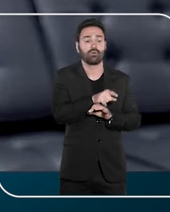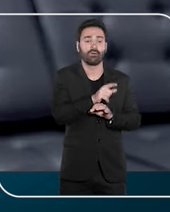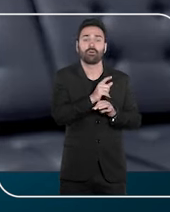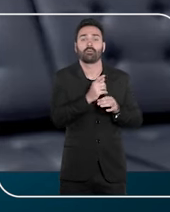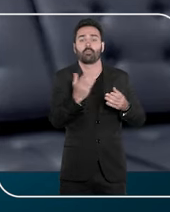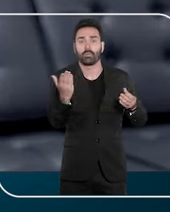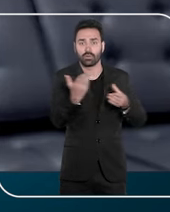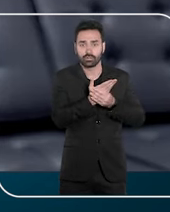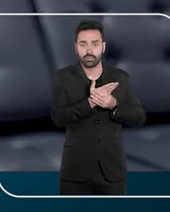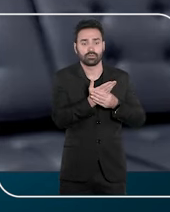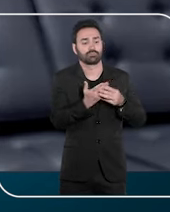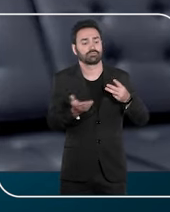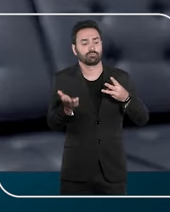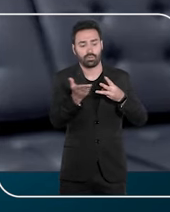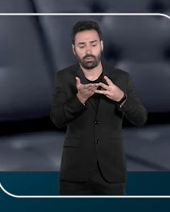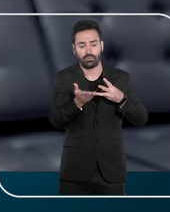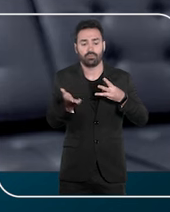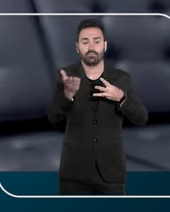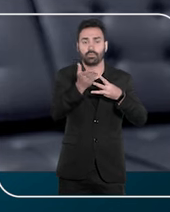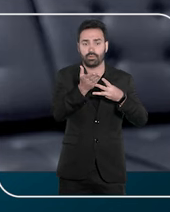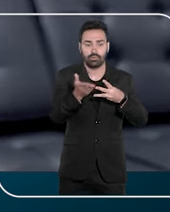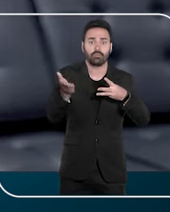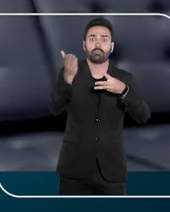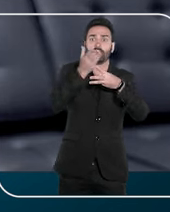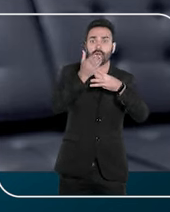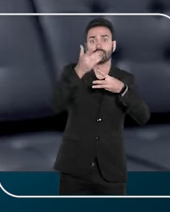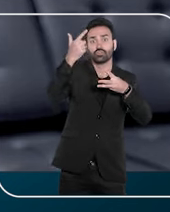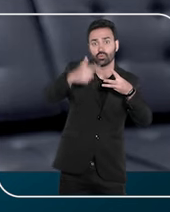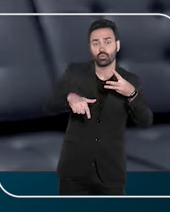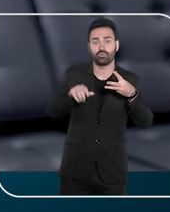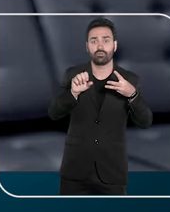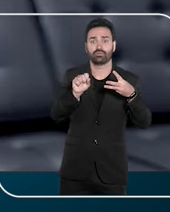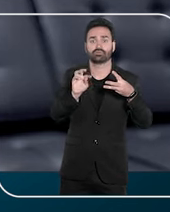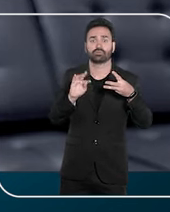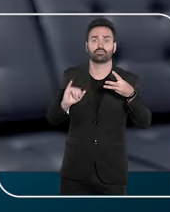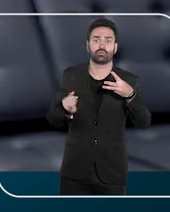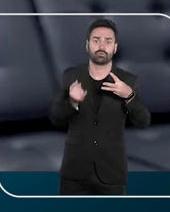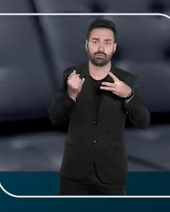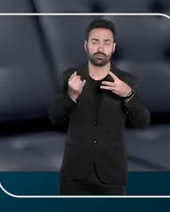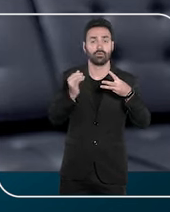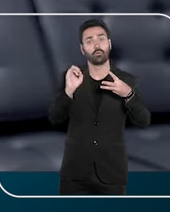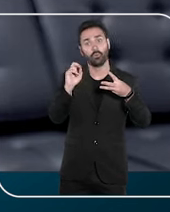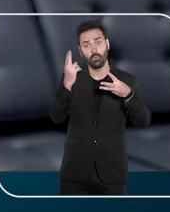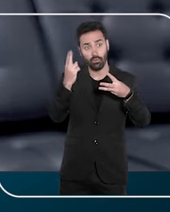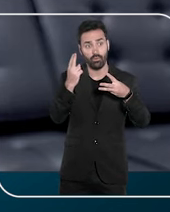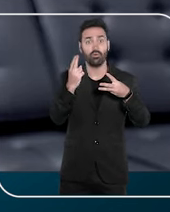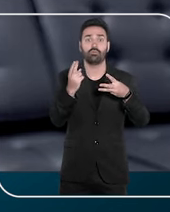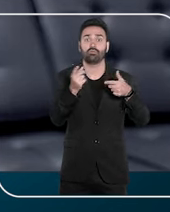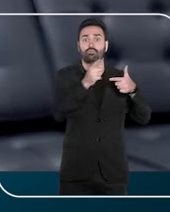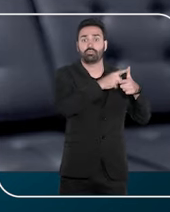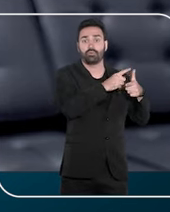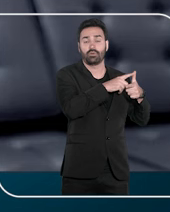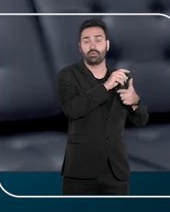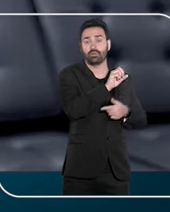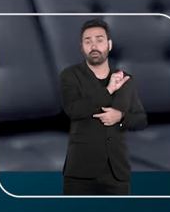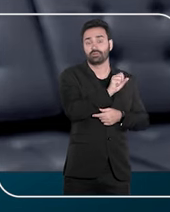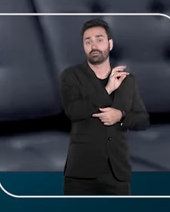um julgamento amplo, quer no STJ, quer no Supremo Tribunal Federal. Para cá, para